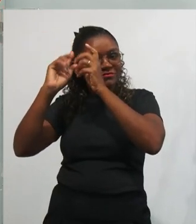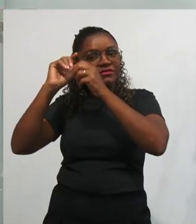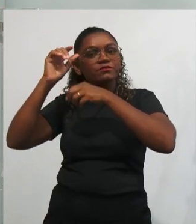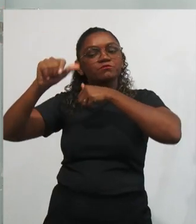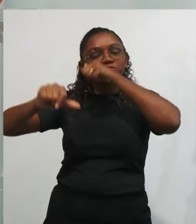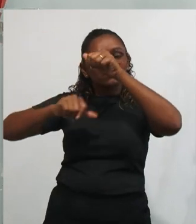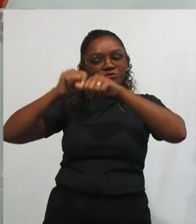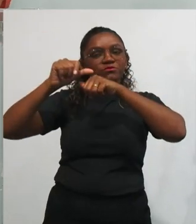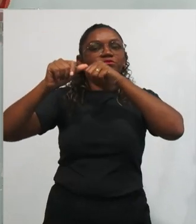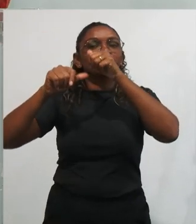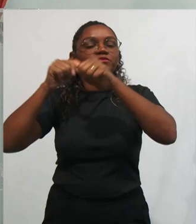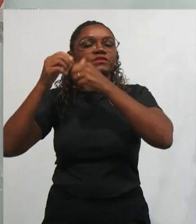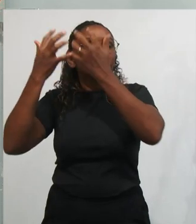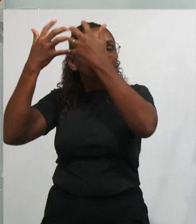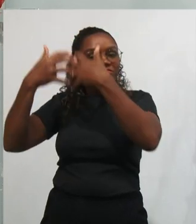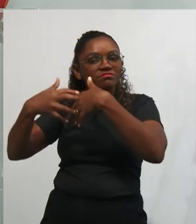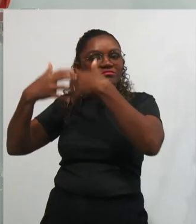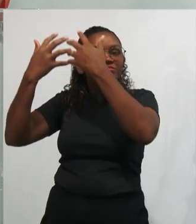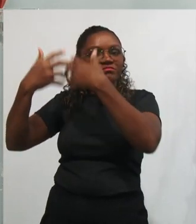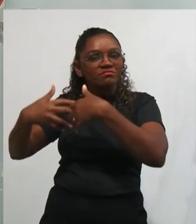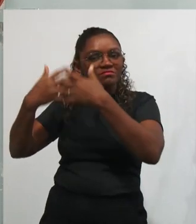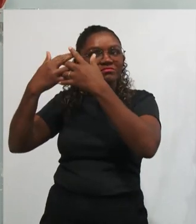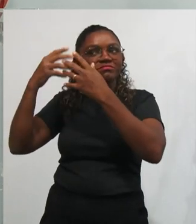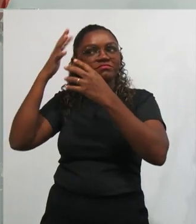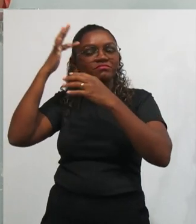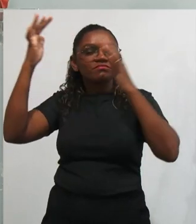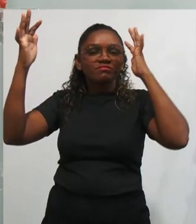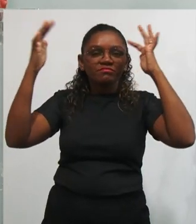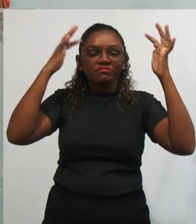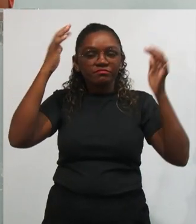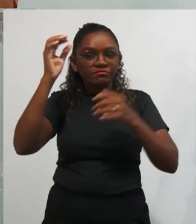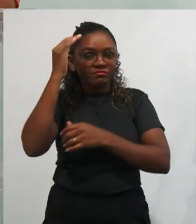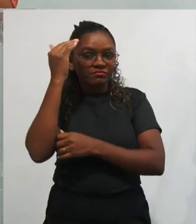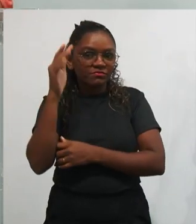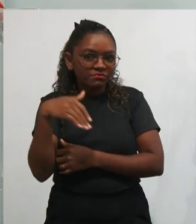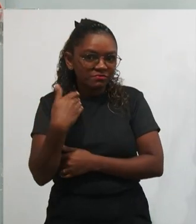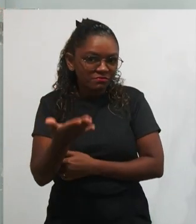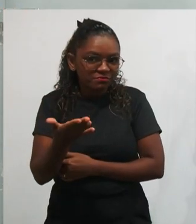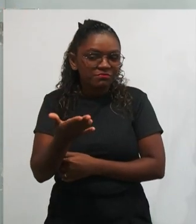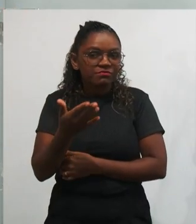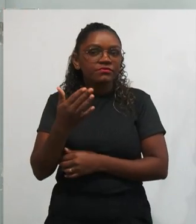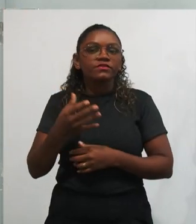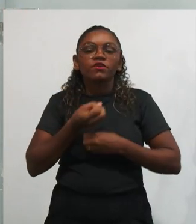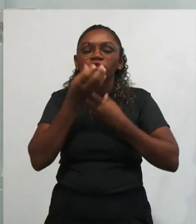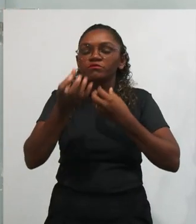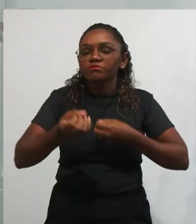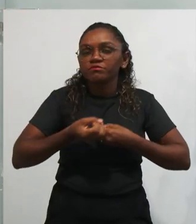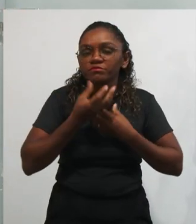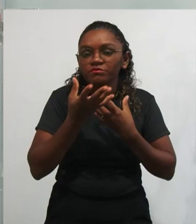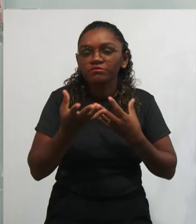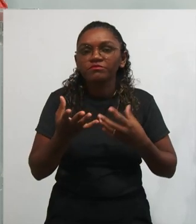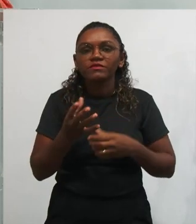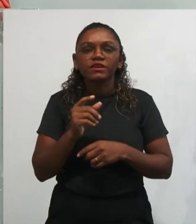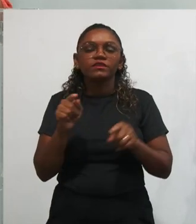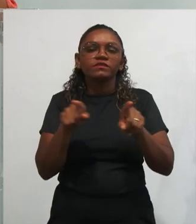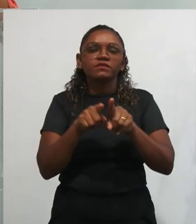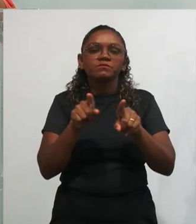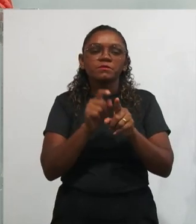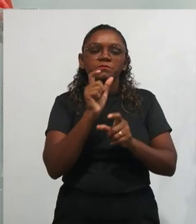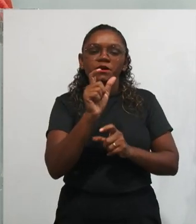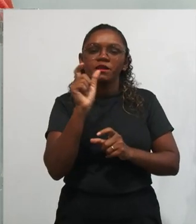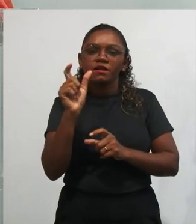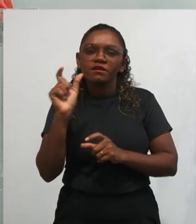e esse exercício de pensar e recontar e realinhar e colocar entonações aqui e ali